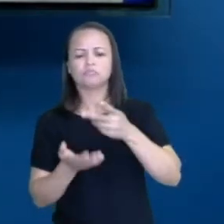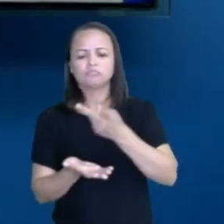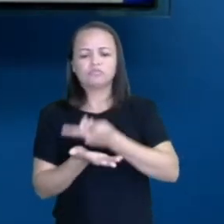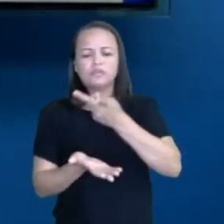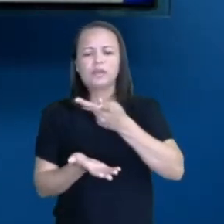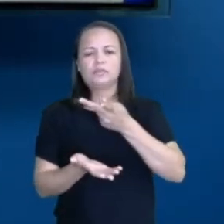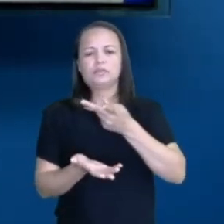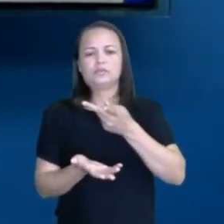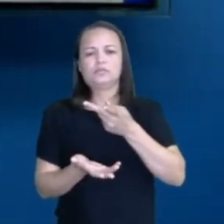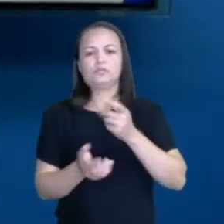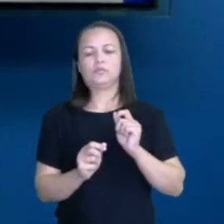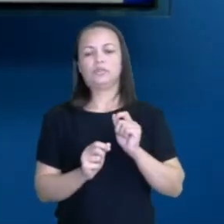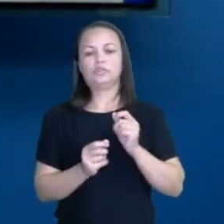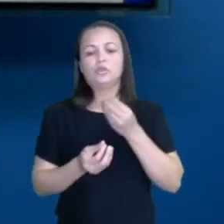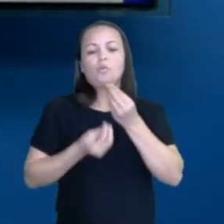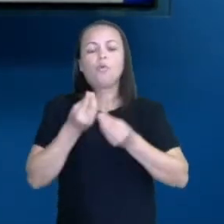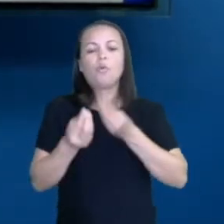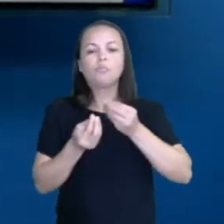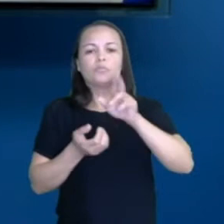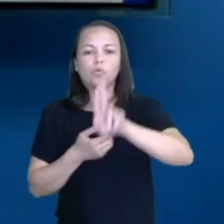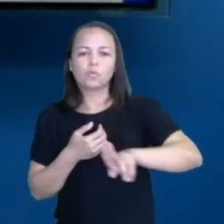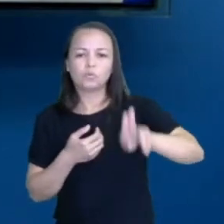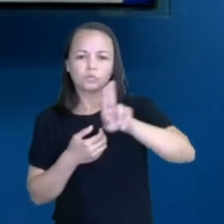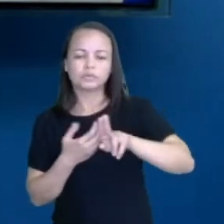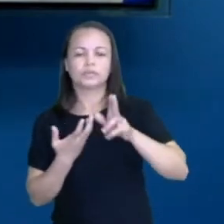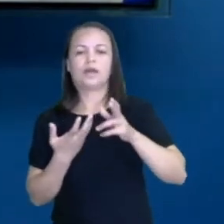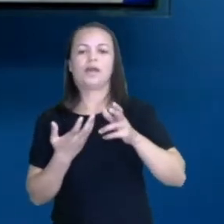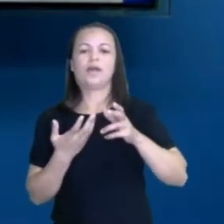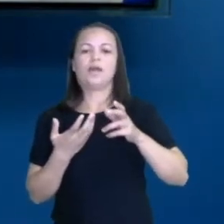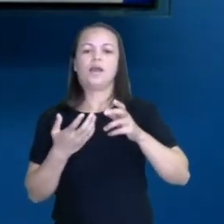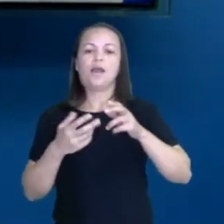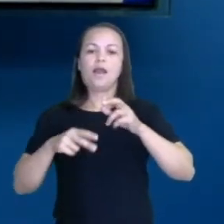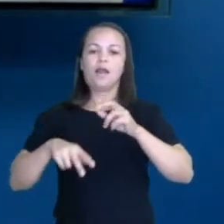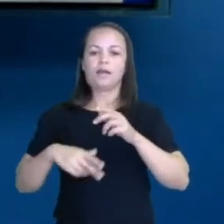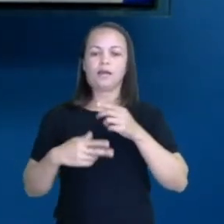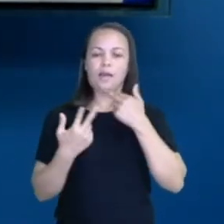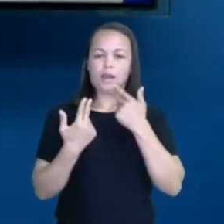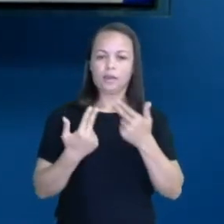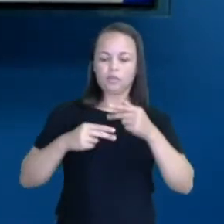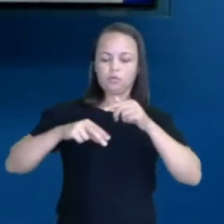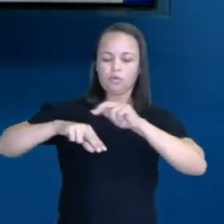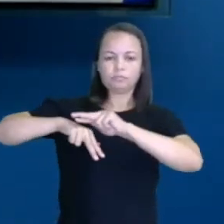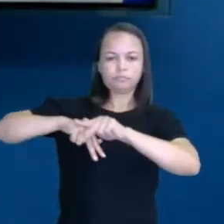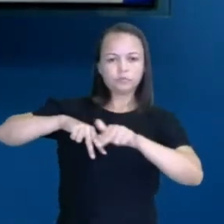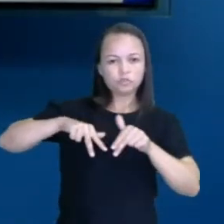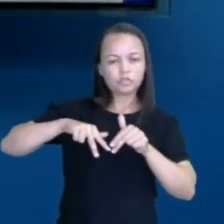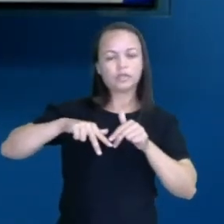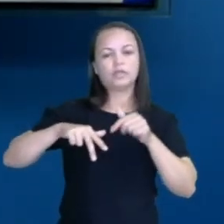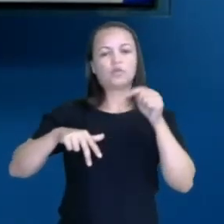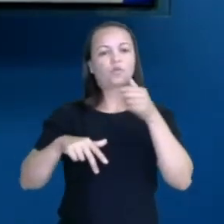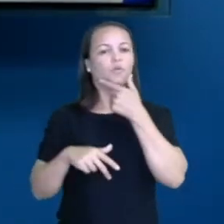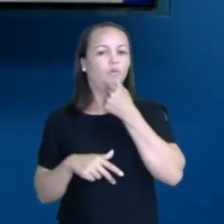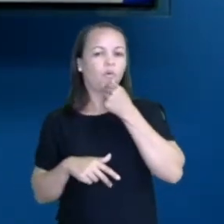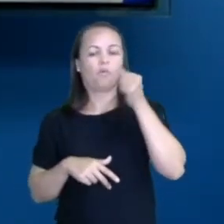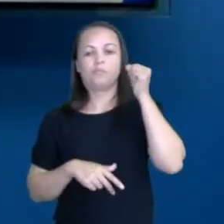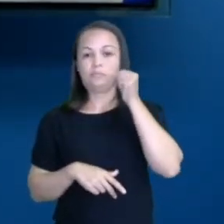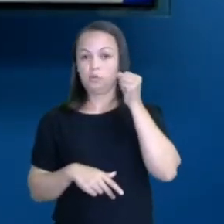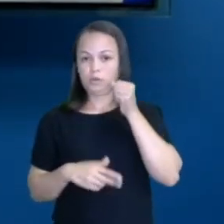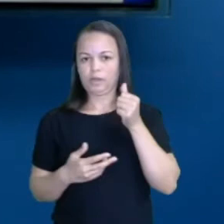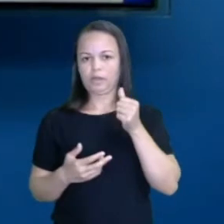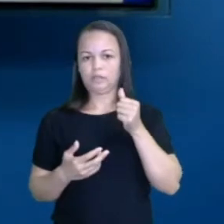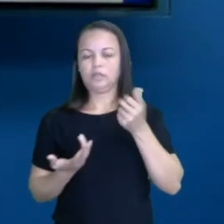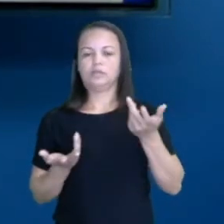essas diferenciações na forma de utilizar a língua por conta do gênero ou masculino ou feminino, é o que nós chamamos